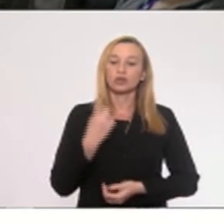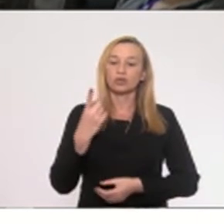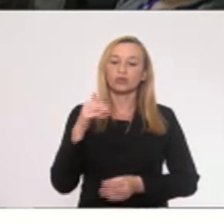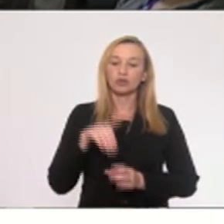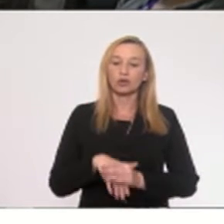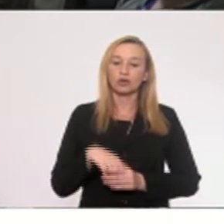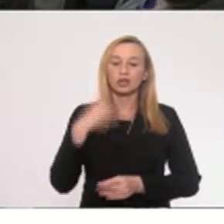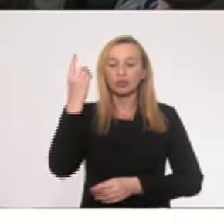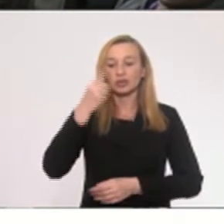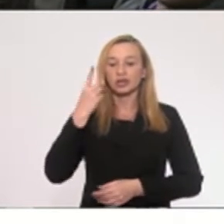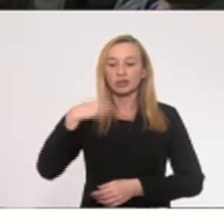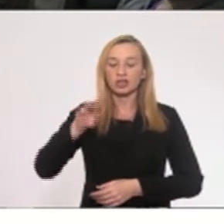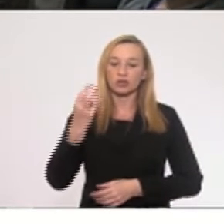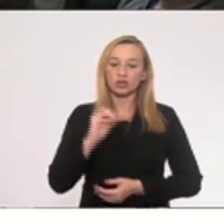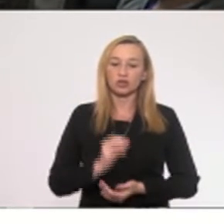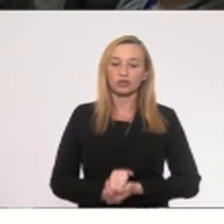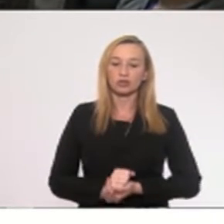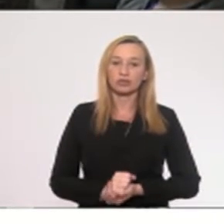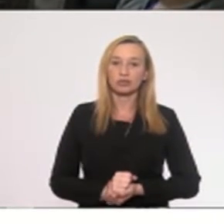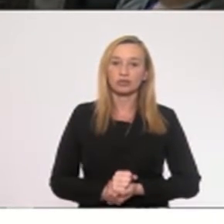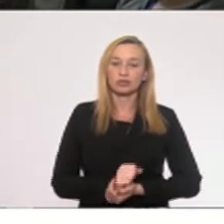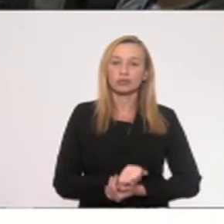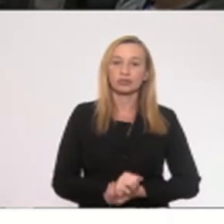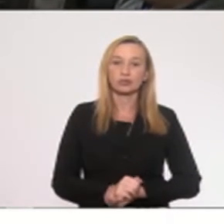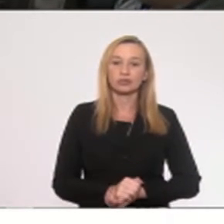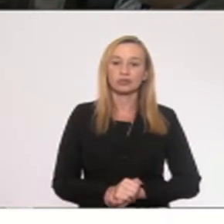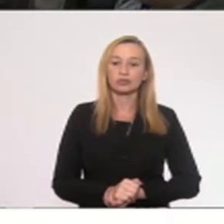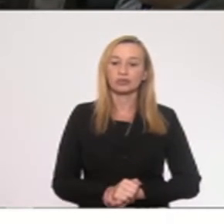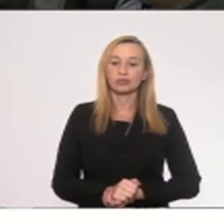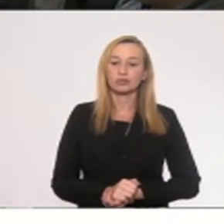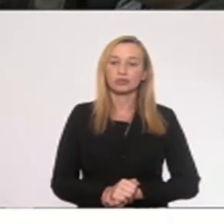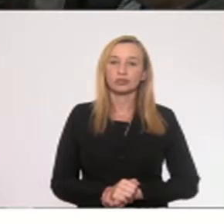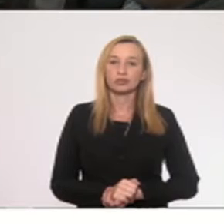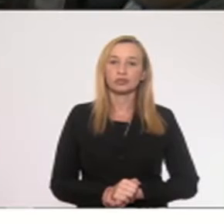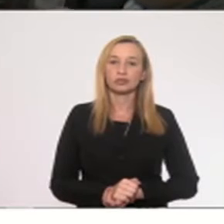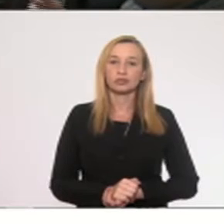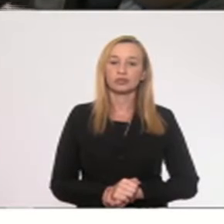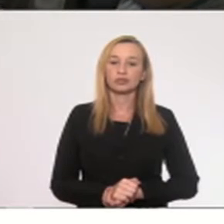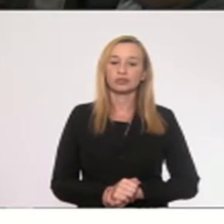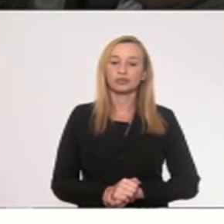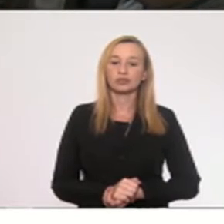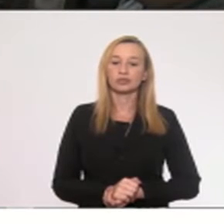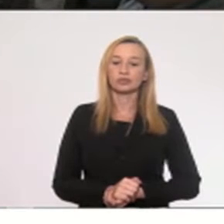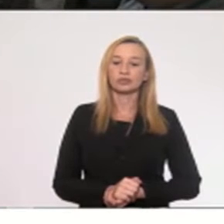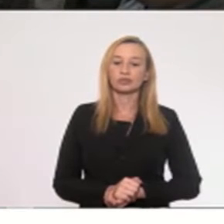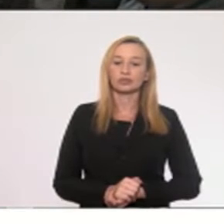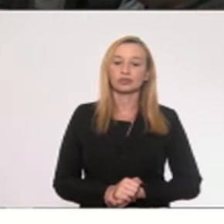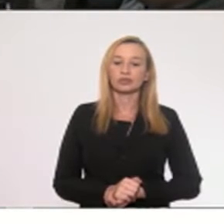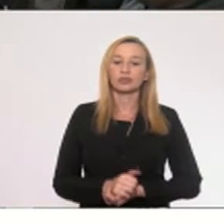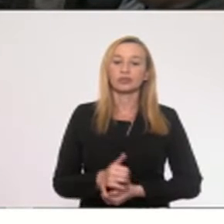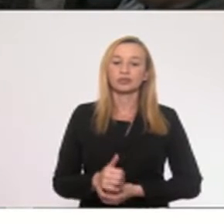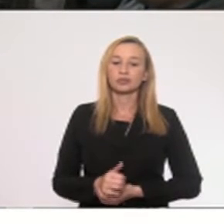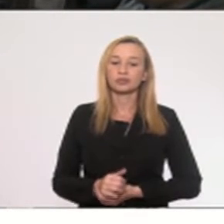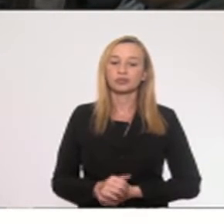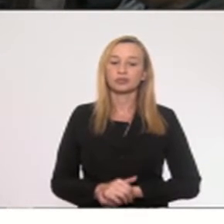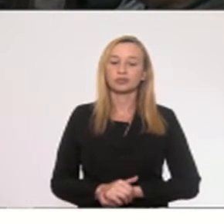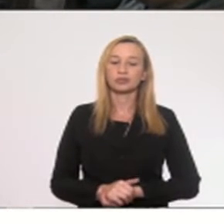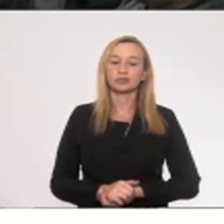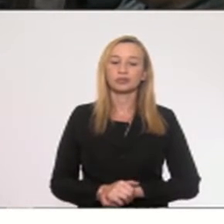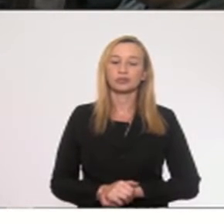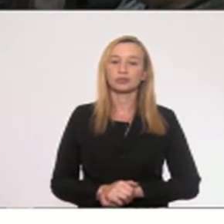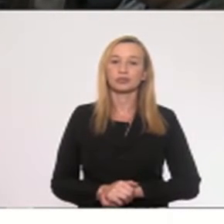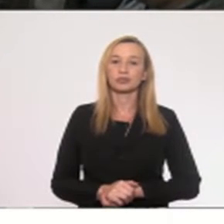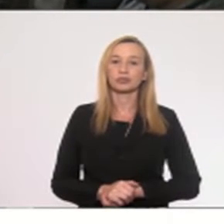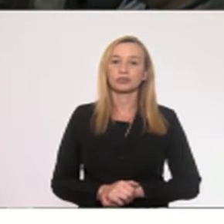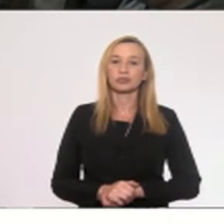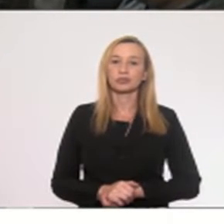Pacheco? Márcio. Primeiro Votando destaque. destaque. Está votando primeiro destaque no 155. Deputado Primeiro Eliomar.